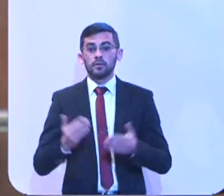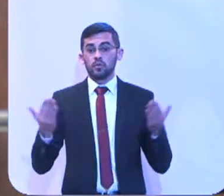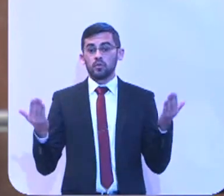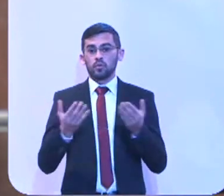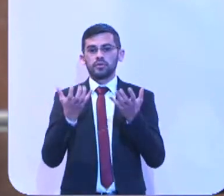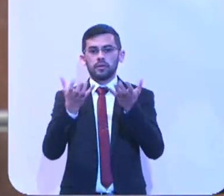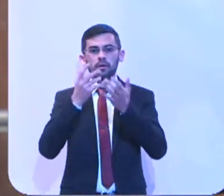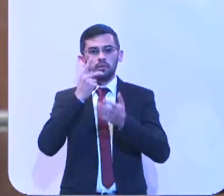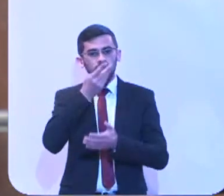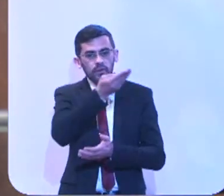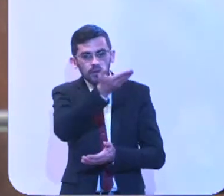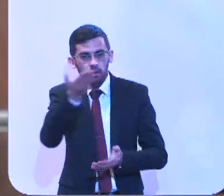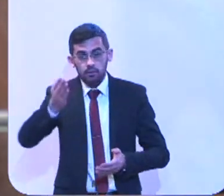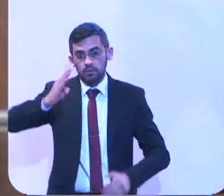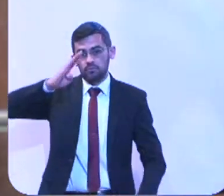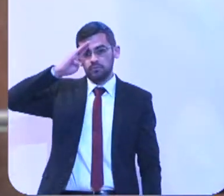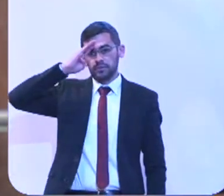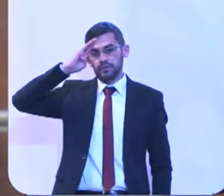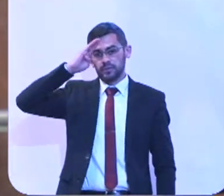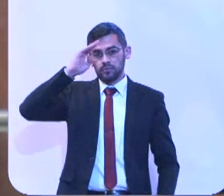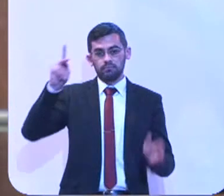Hoje eu quero falar a um exército.